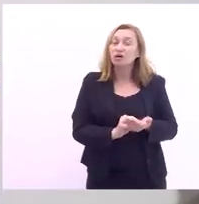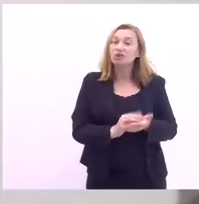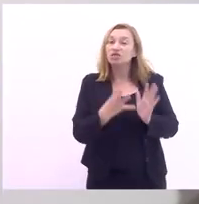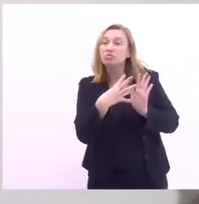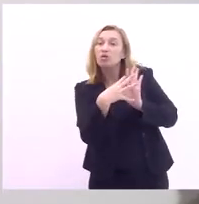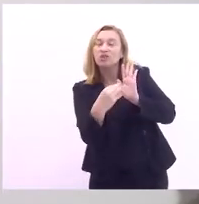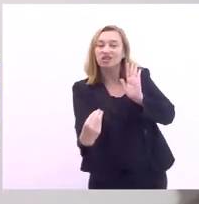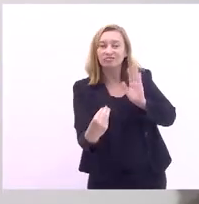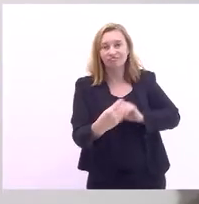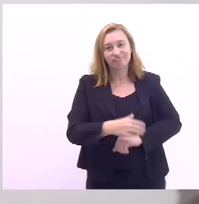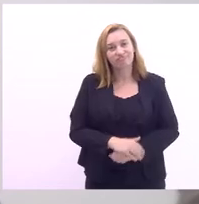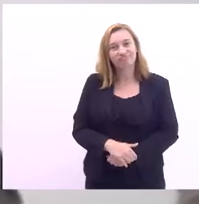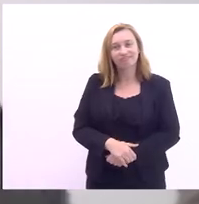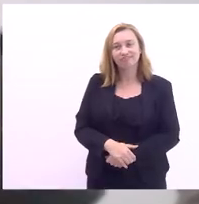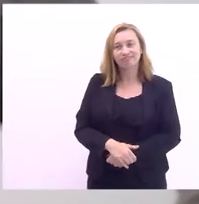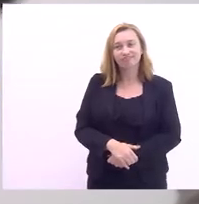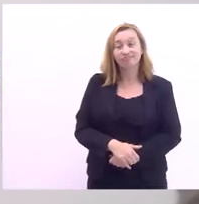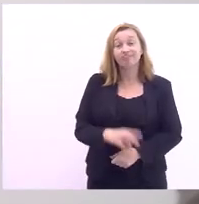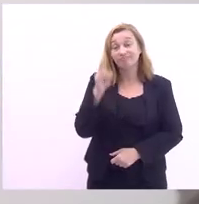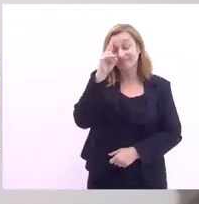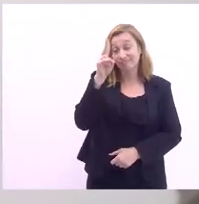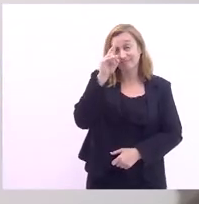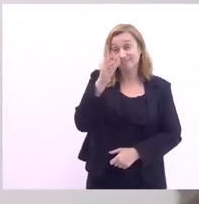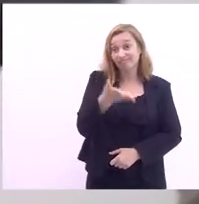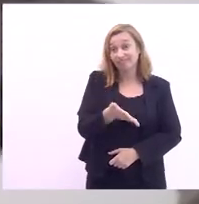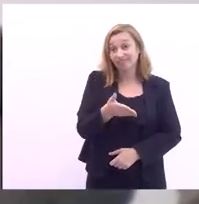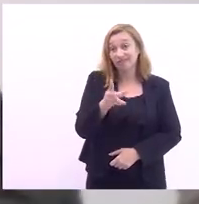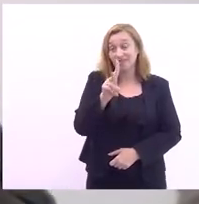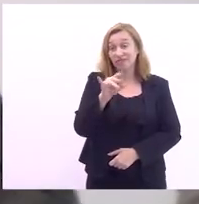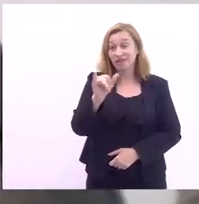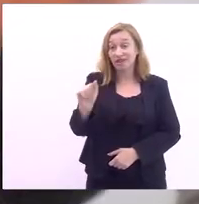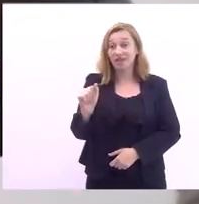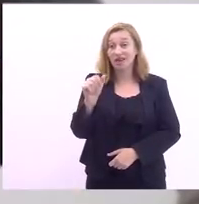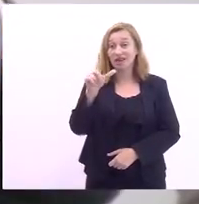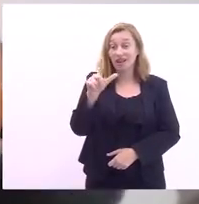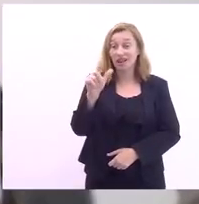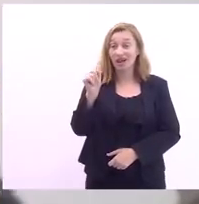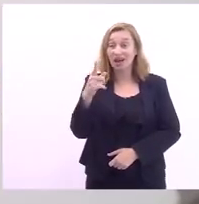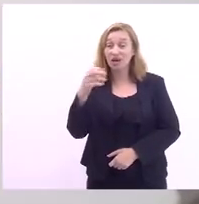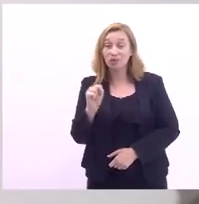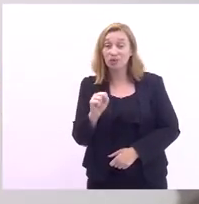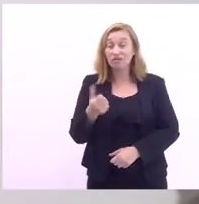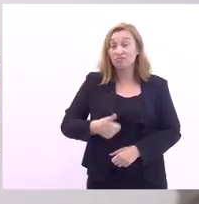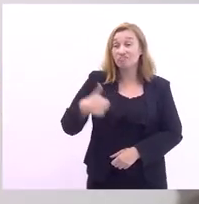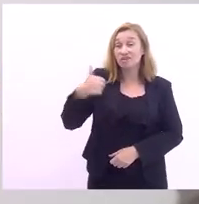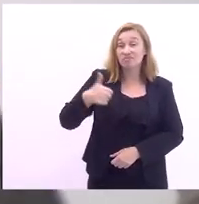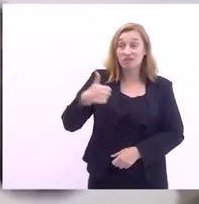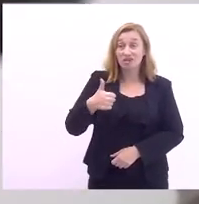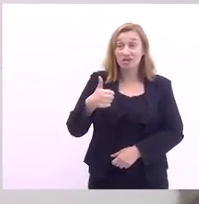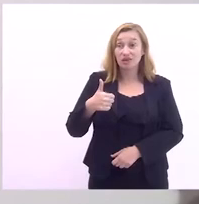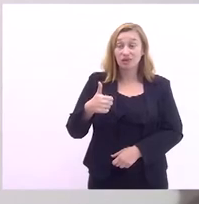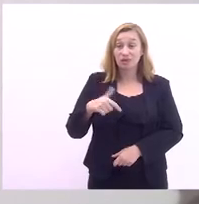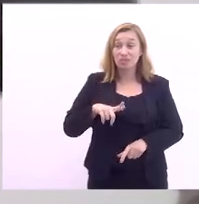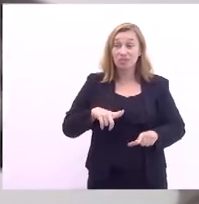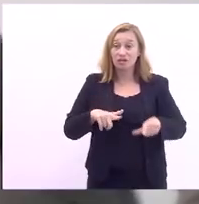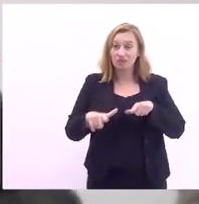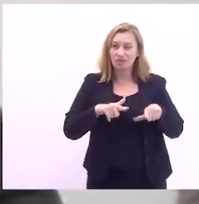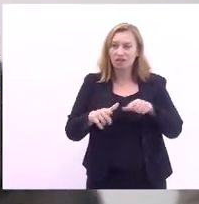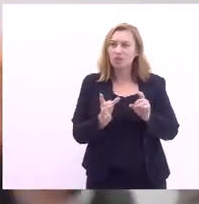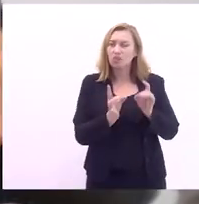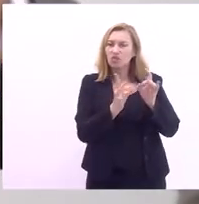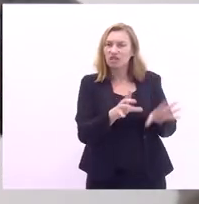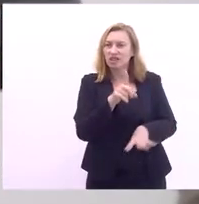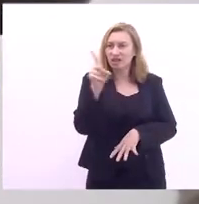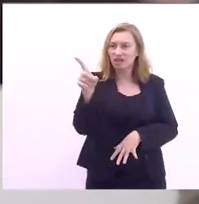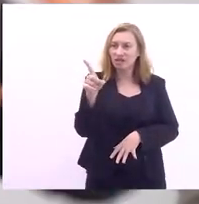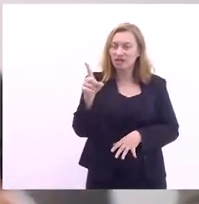modelagem. Aí eu me lembrei aqui da Via Lagos, né? Que a primeira providência Quando privatizaram a Via Lagos,